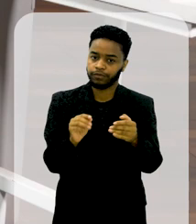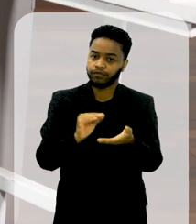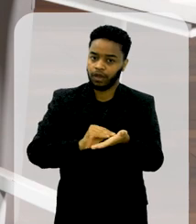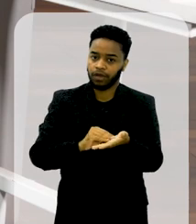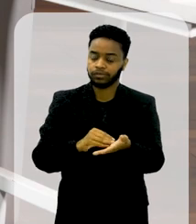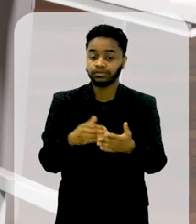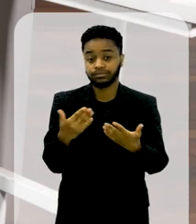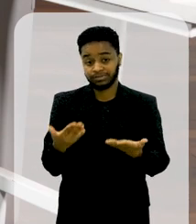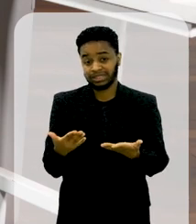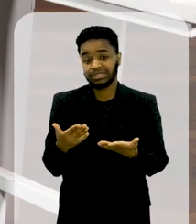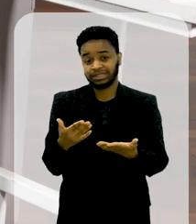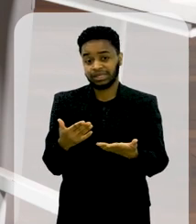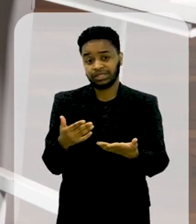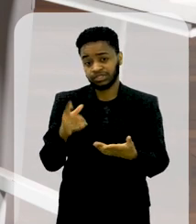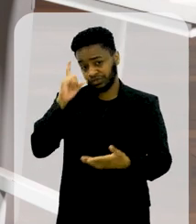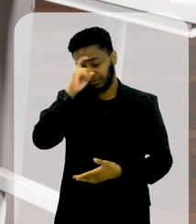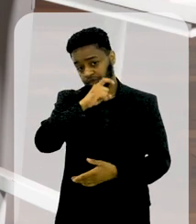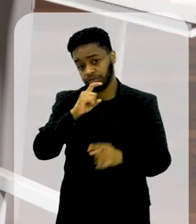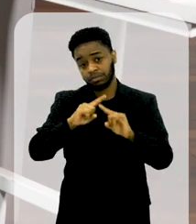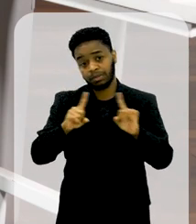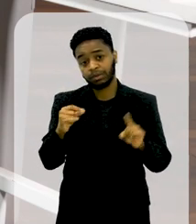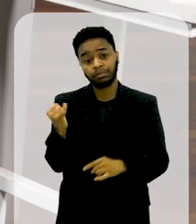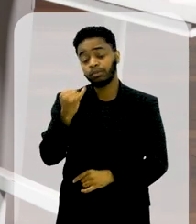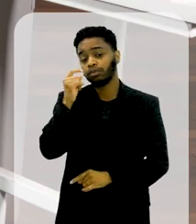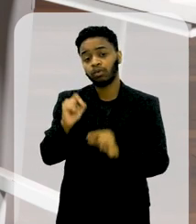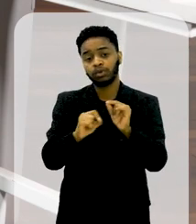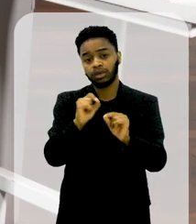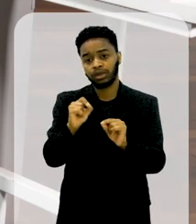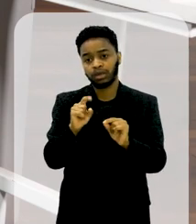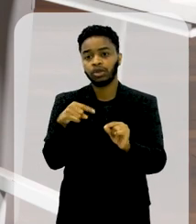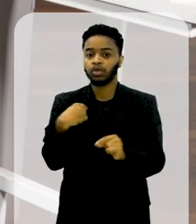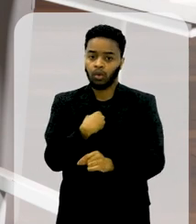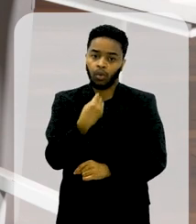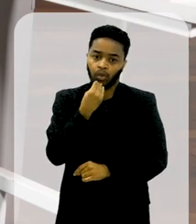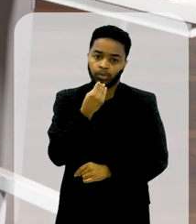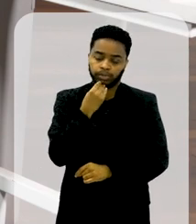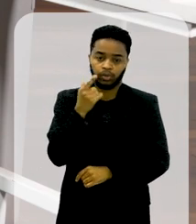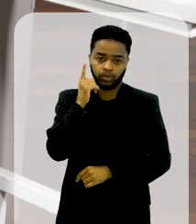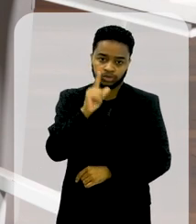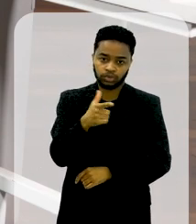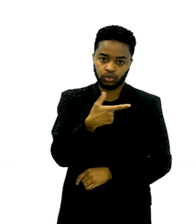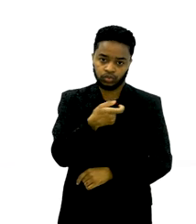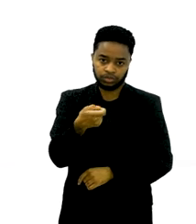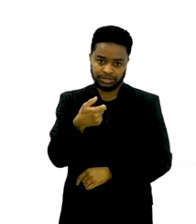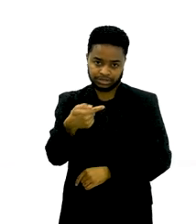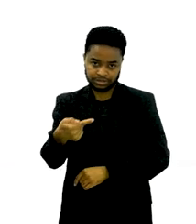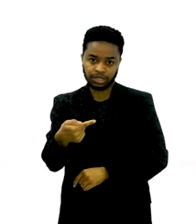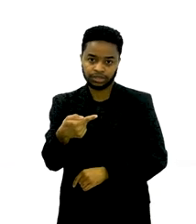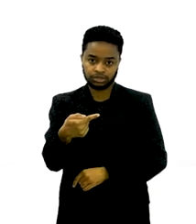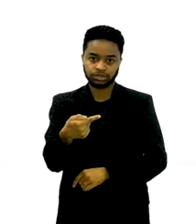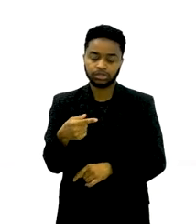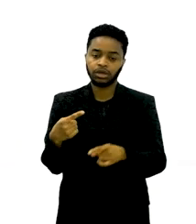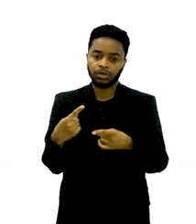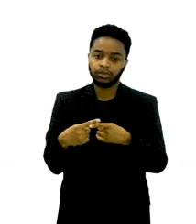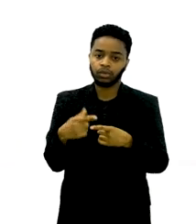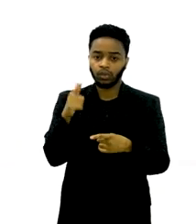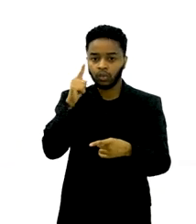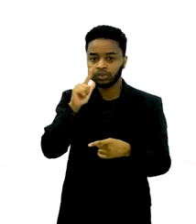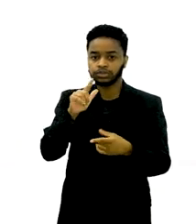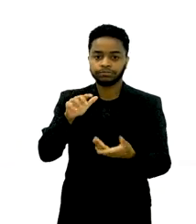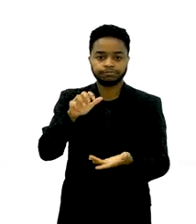foi uma loucura mas o que que é importante nisso tudo conseguimos Claro 2007 o samba